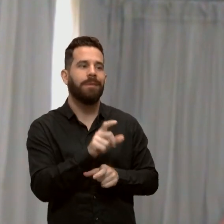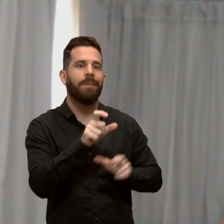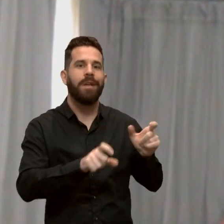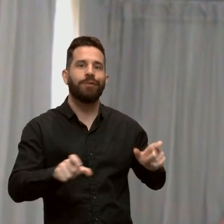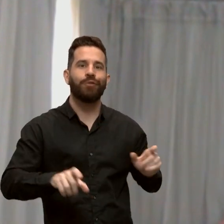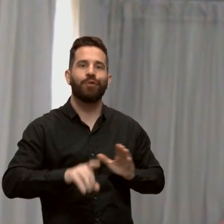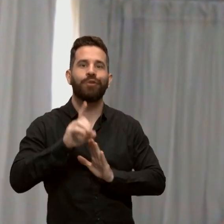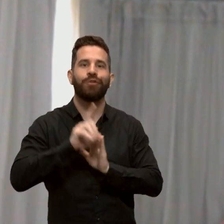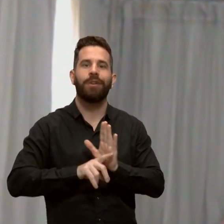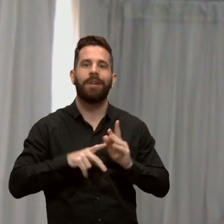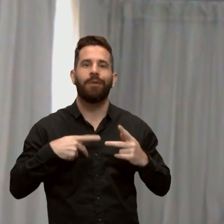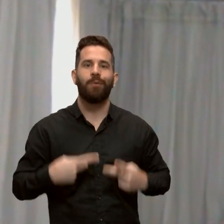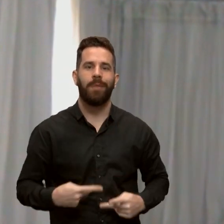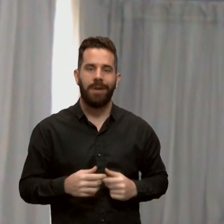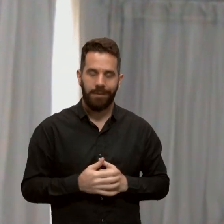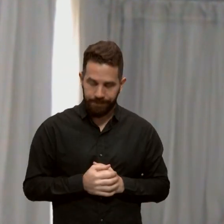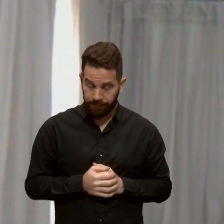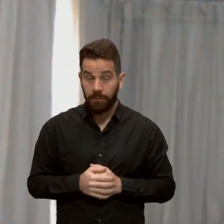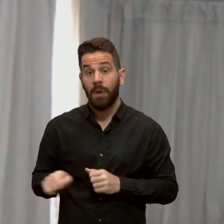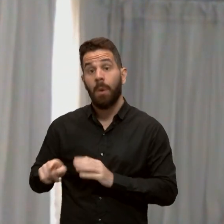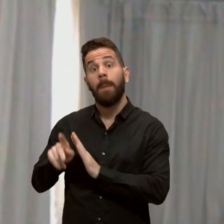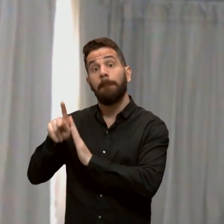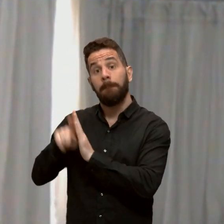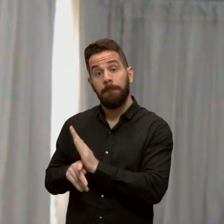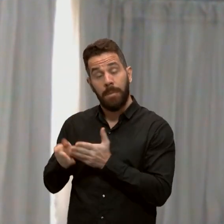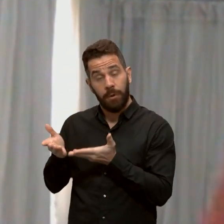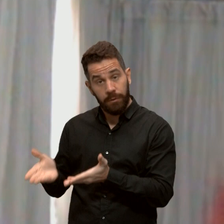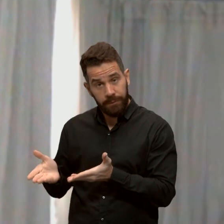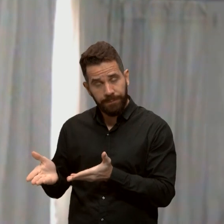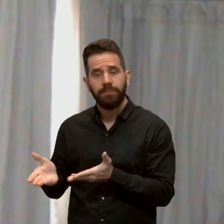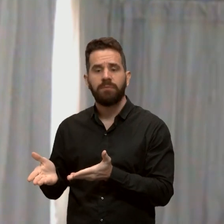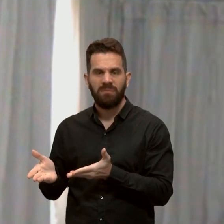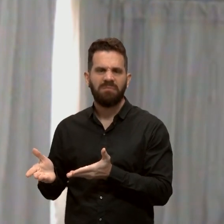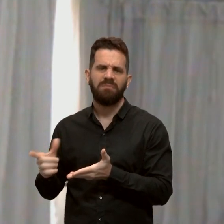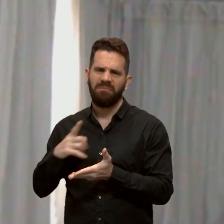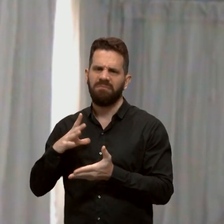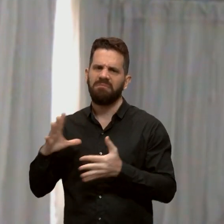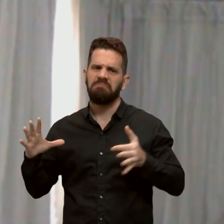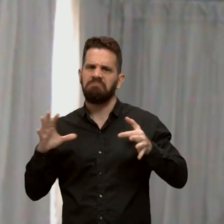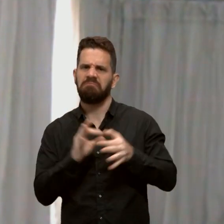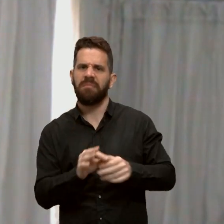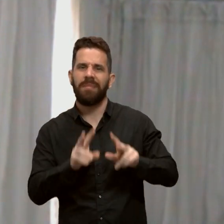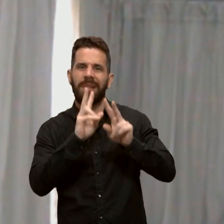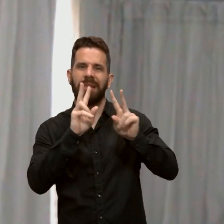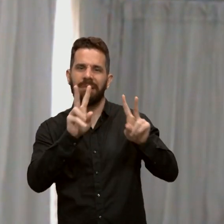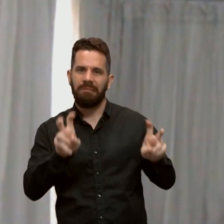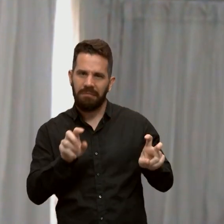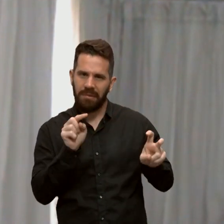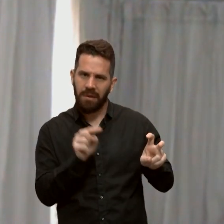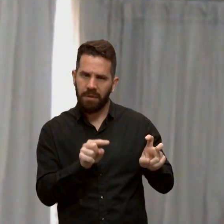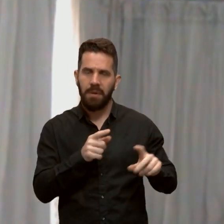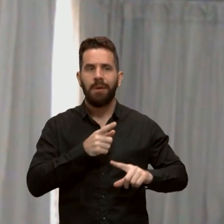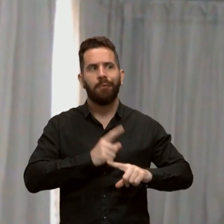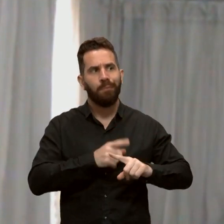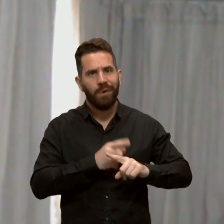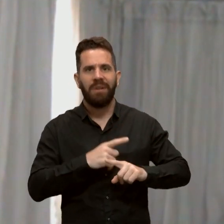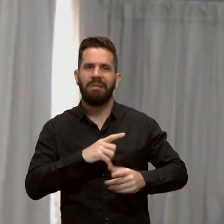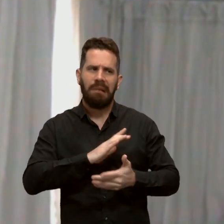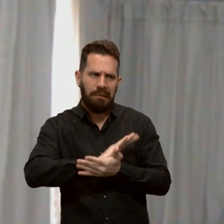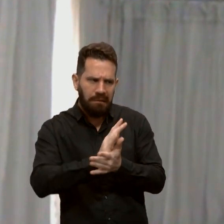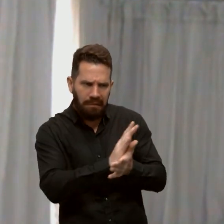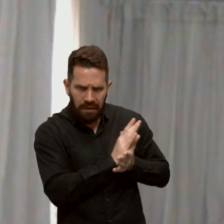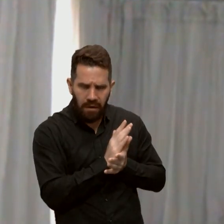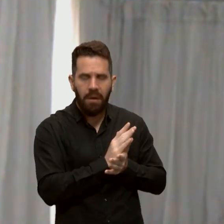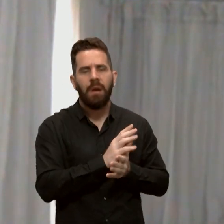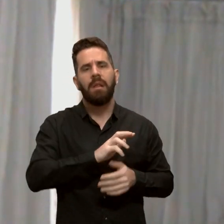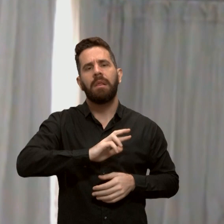o projeto Sementes de Proteção está um pouco inserido nesse contexto, né, desse acirramento e de esforços não só